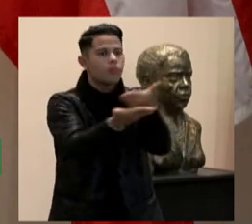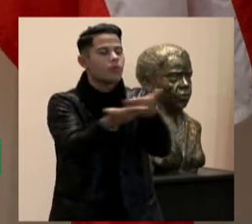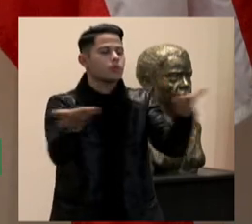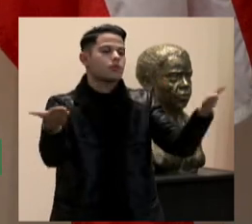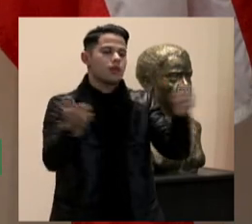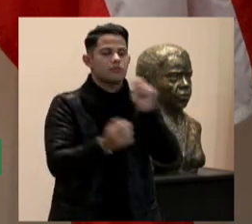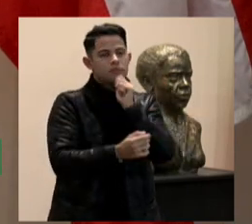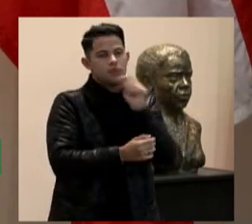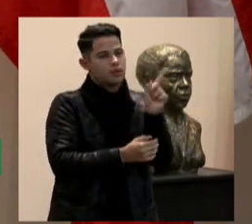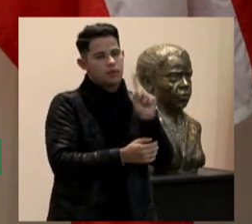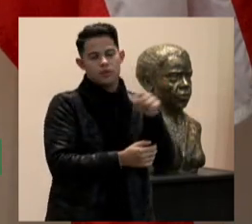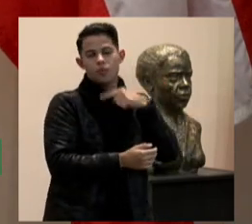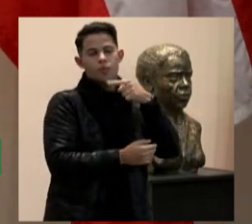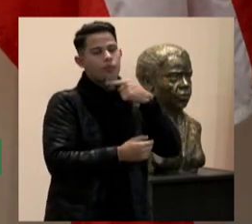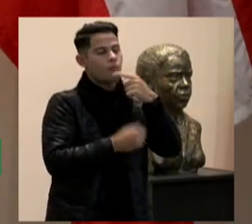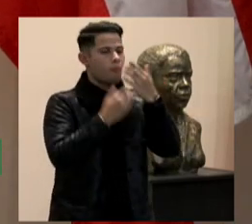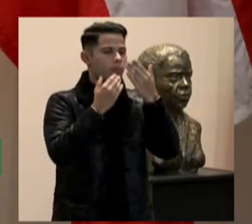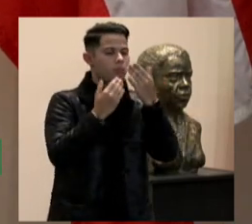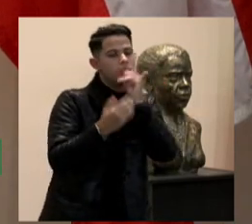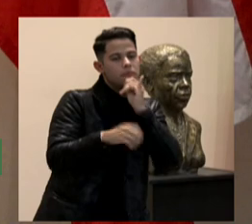nenhuma análise